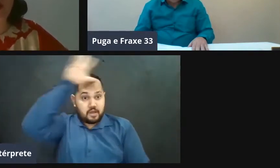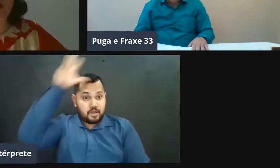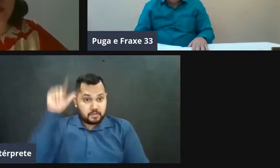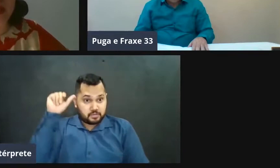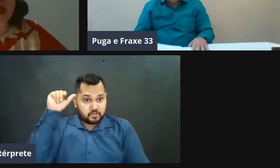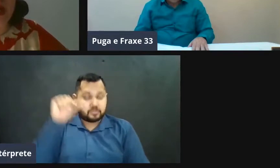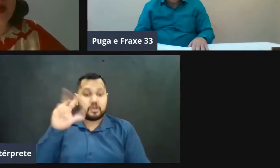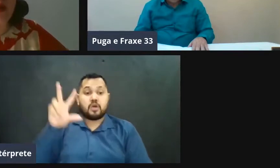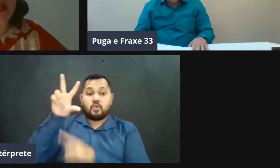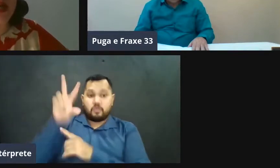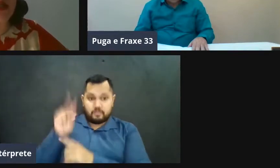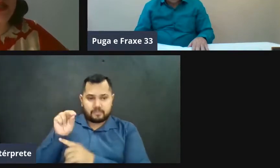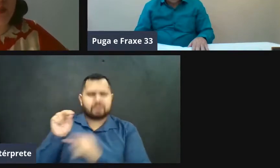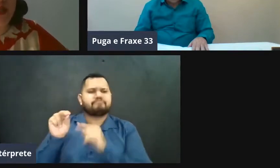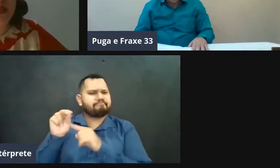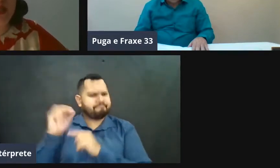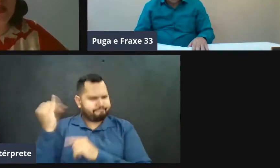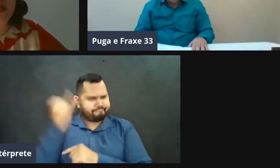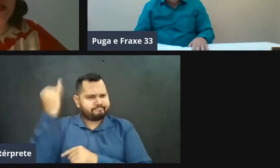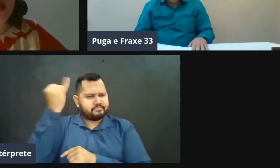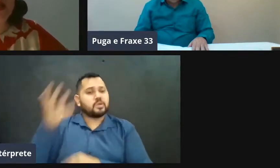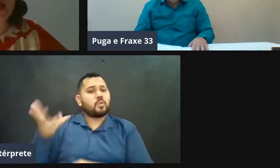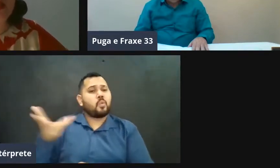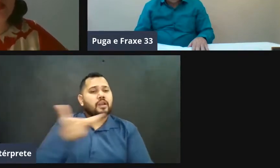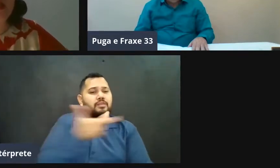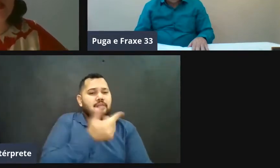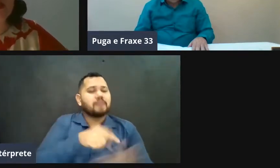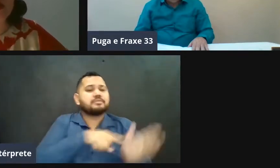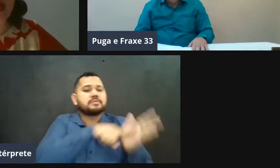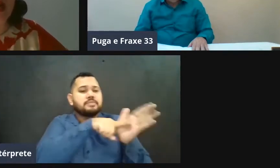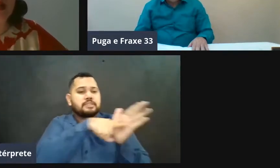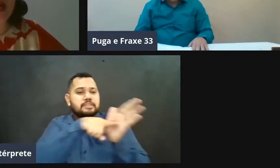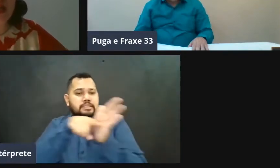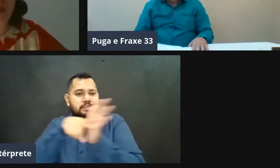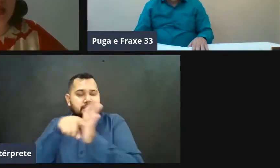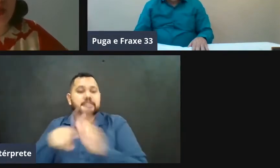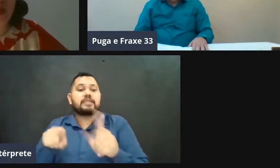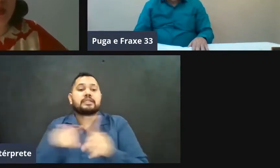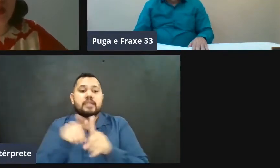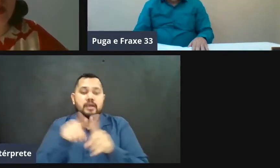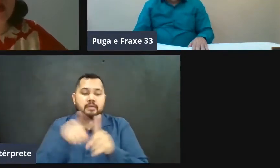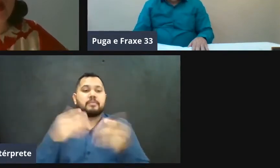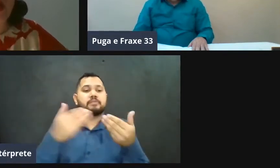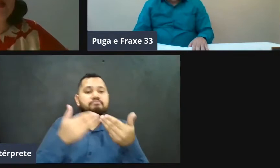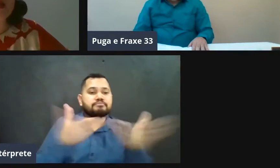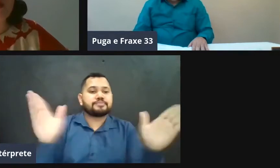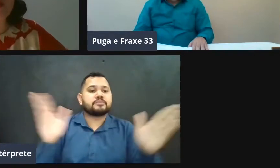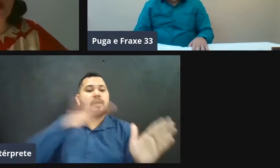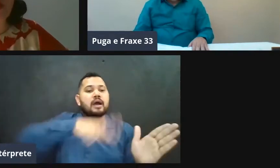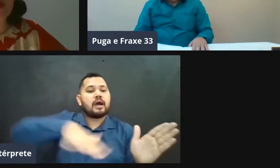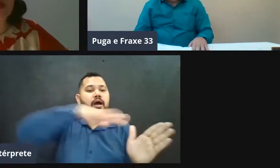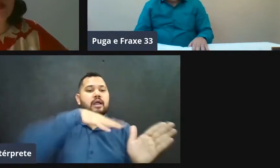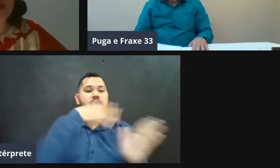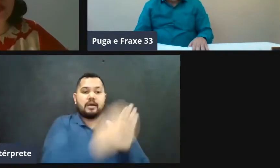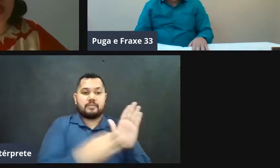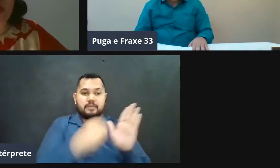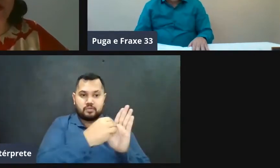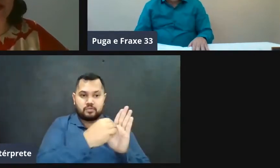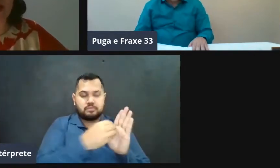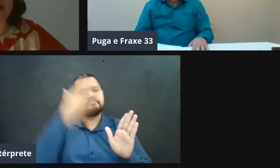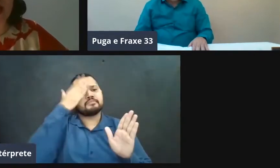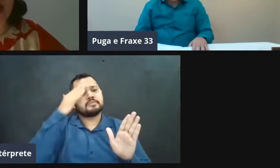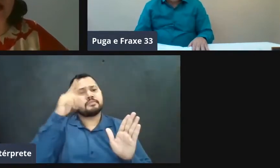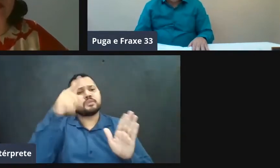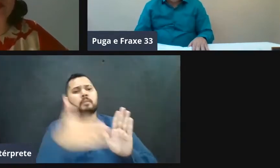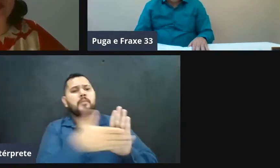tem um papel fundamental na qualidade das pesquisas e na sua inserção na realidade amazônica. Quais são as propostas da sua